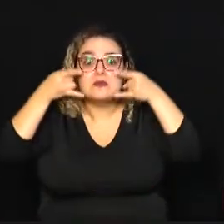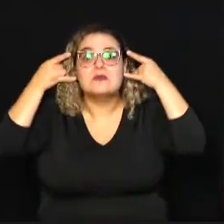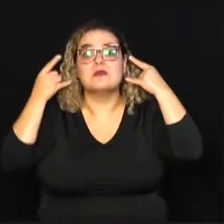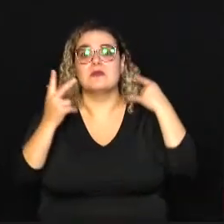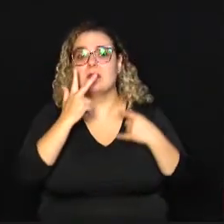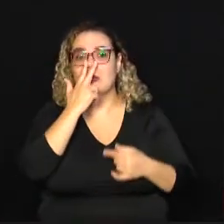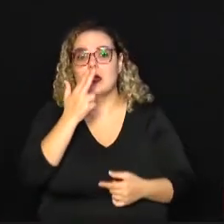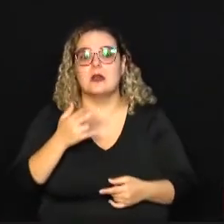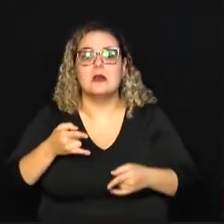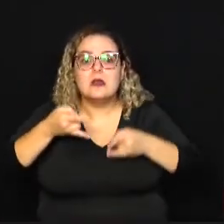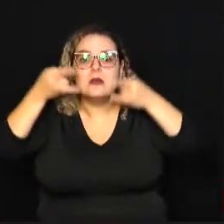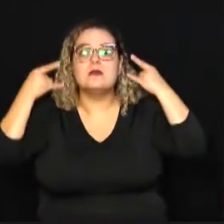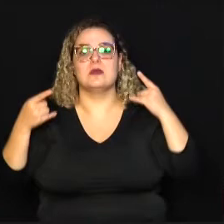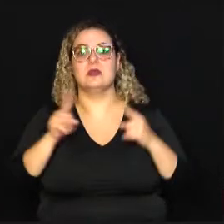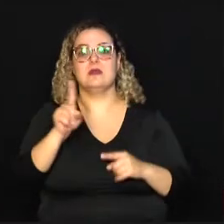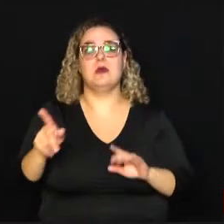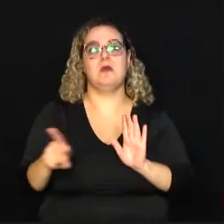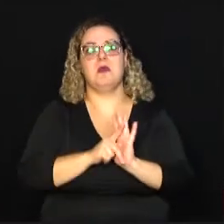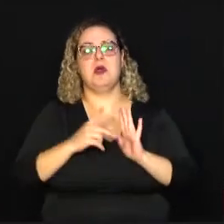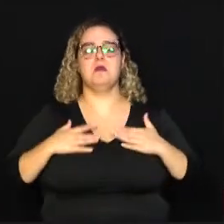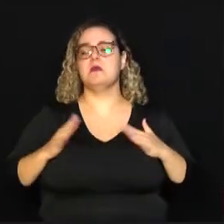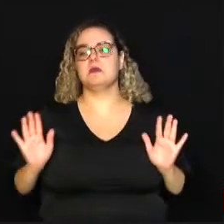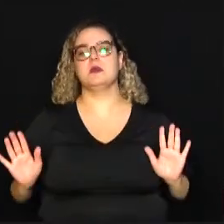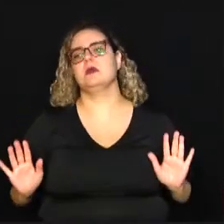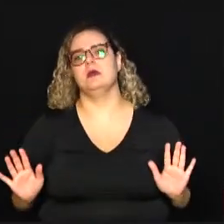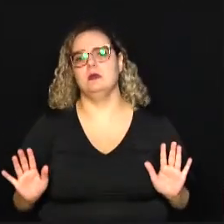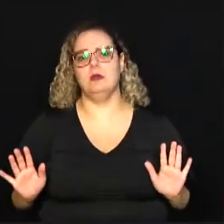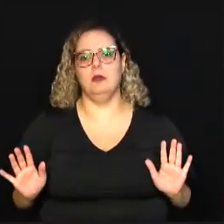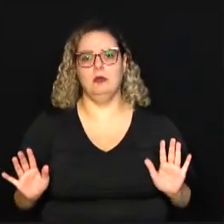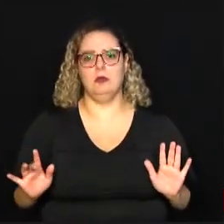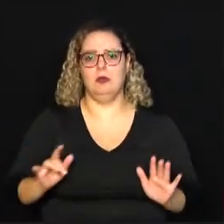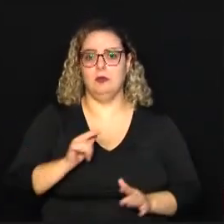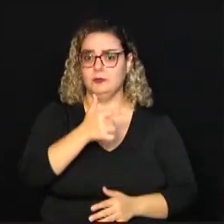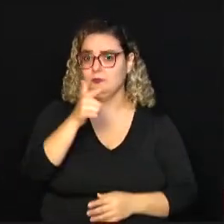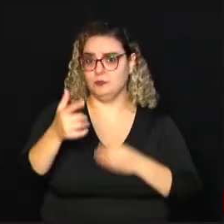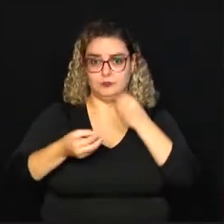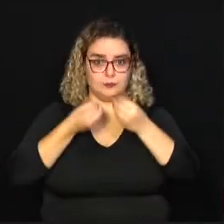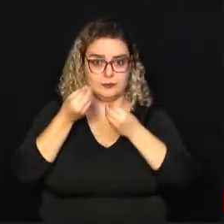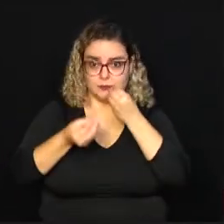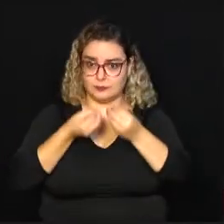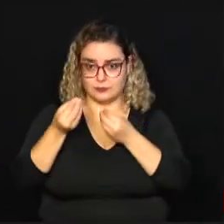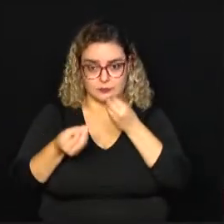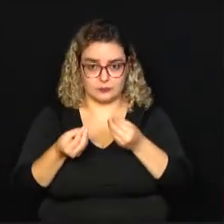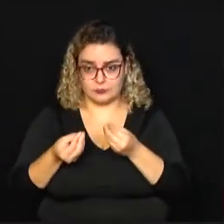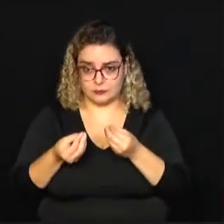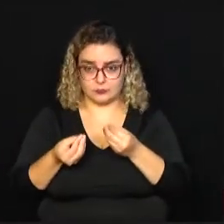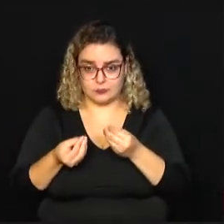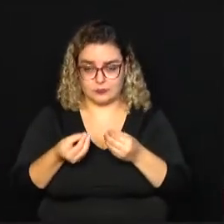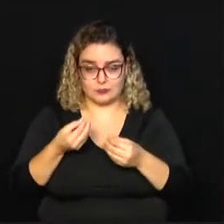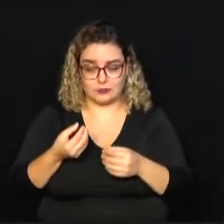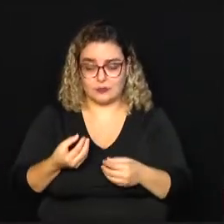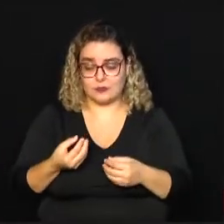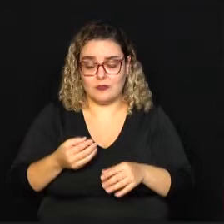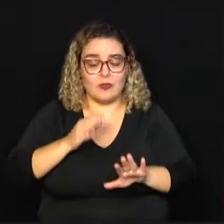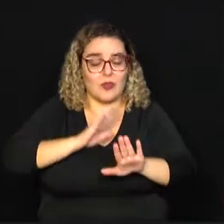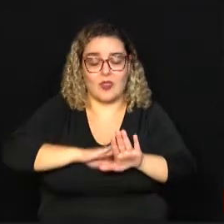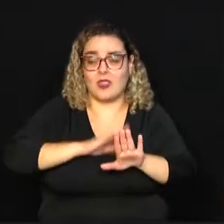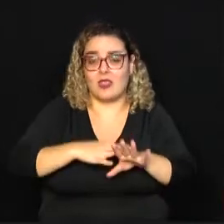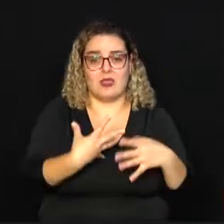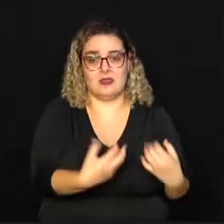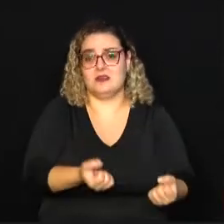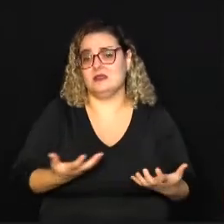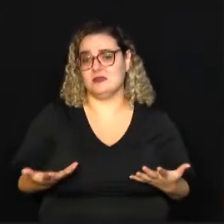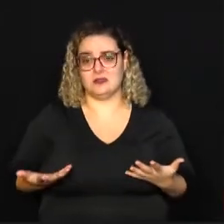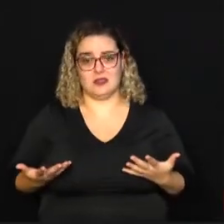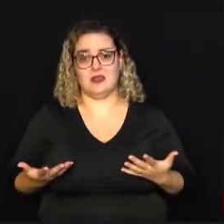coisa para os outros e não para si. Então, assim, não tem cabimento esse tipo de atitude, né? E, de novo, eu falei, eu acho que se